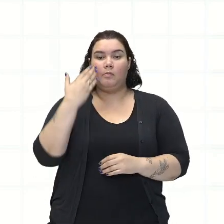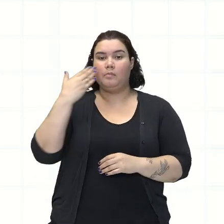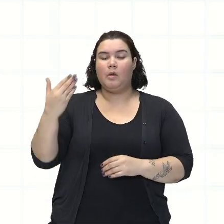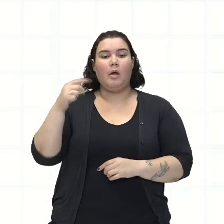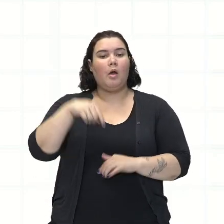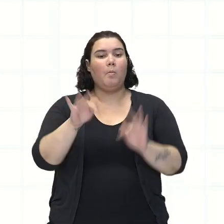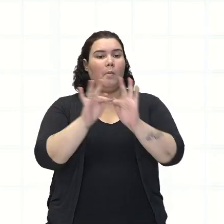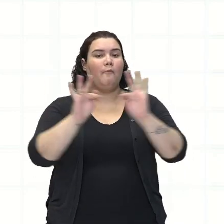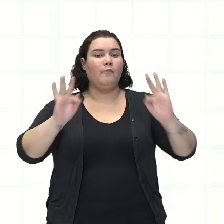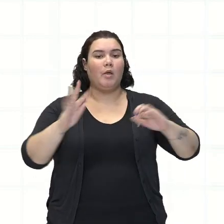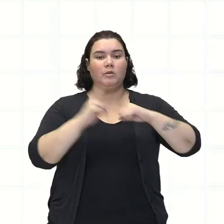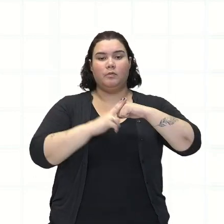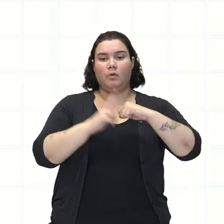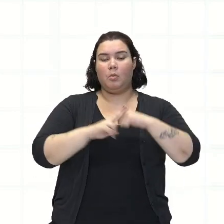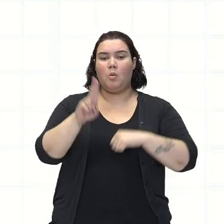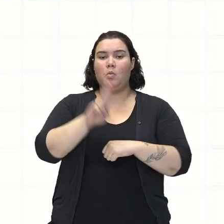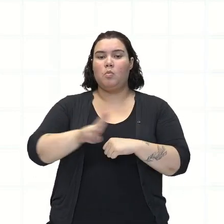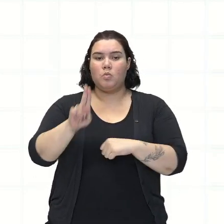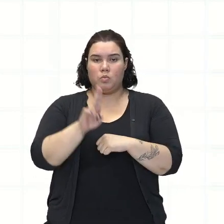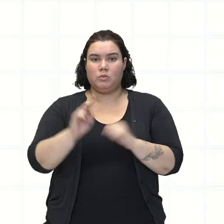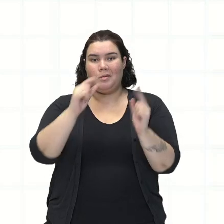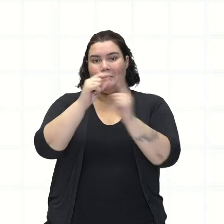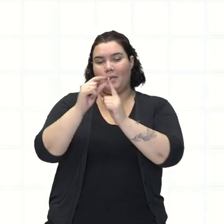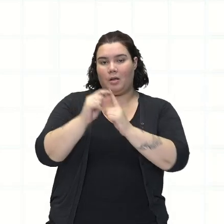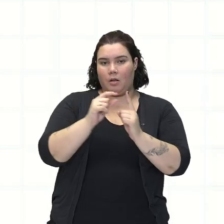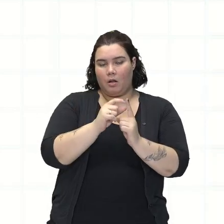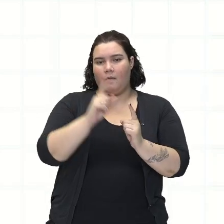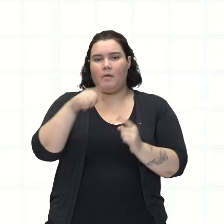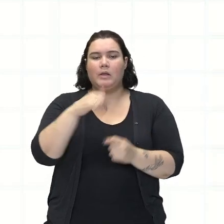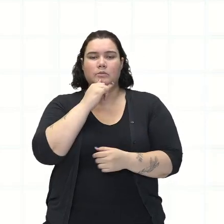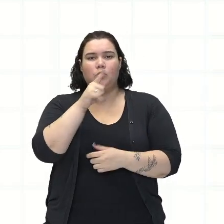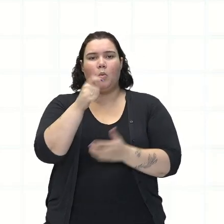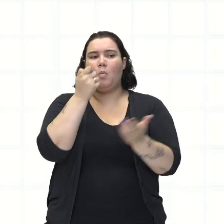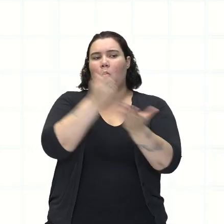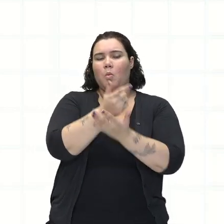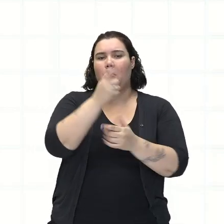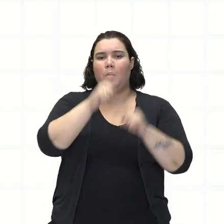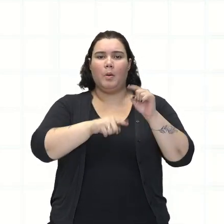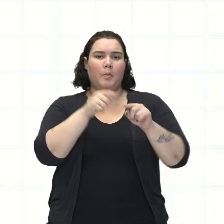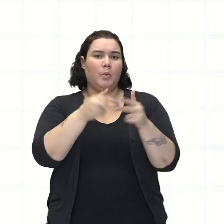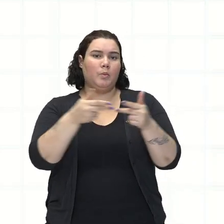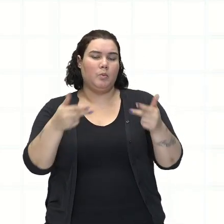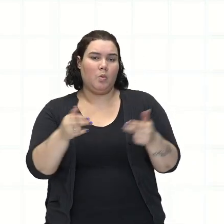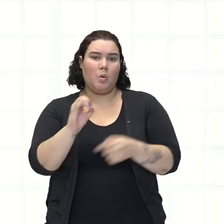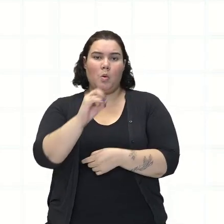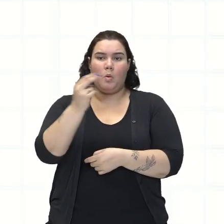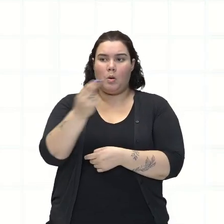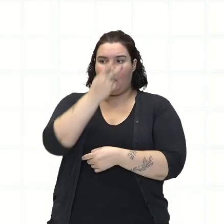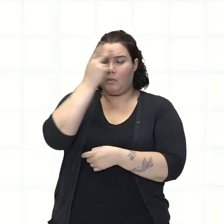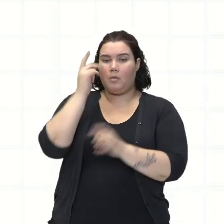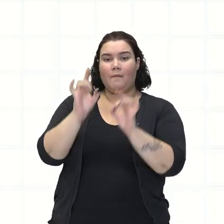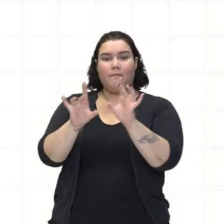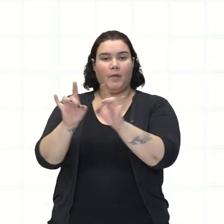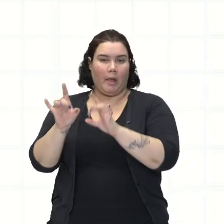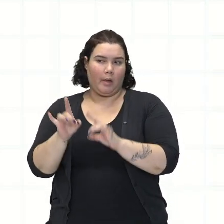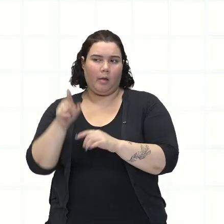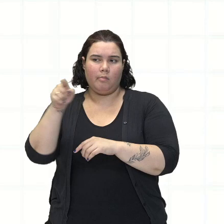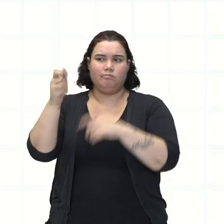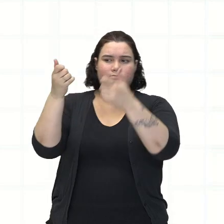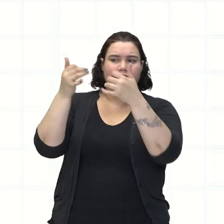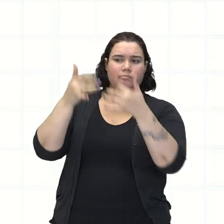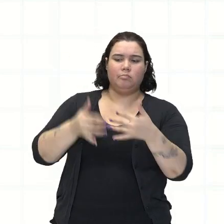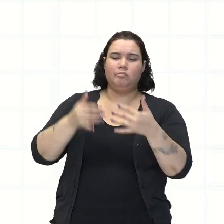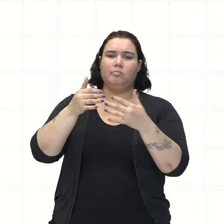software, como se você comprasse algum produto ou algum vendedor te informasse sobre esses